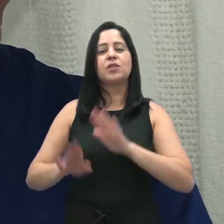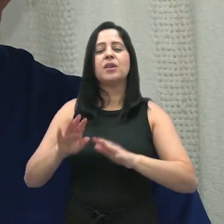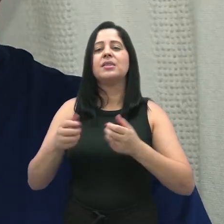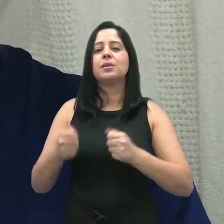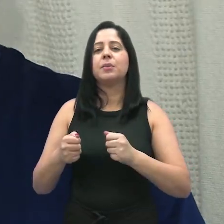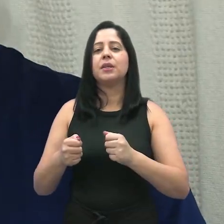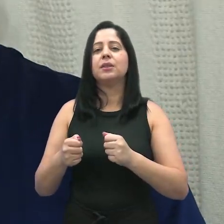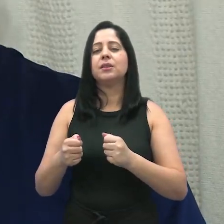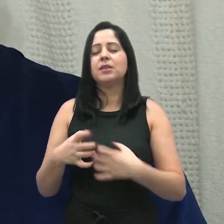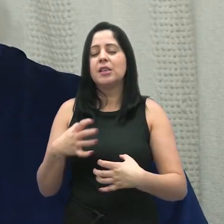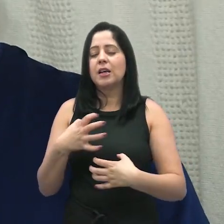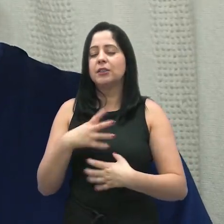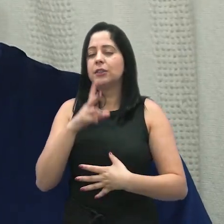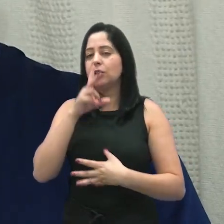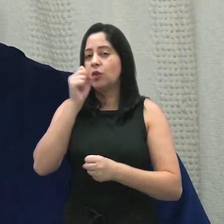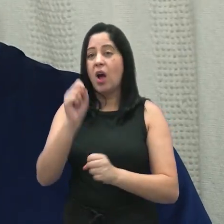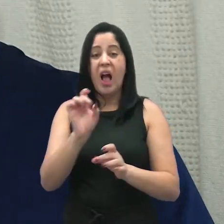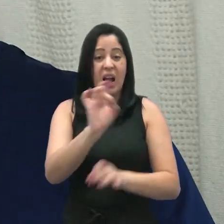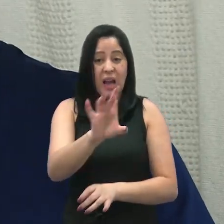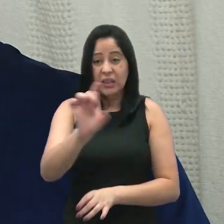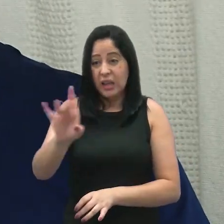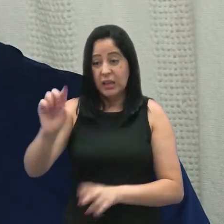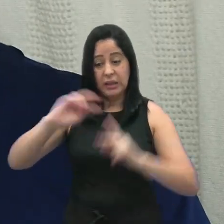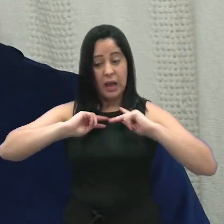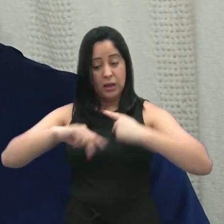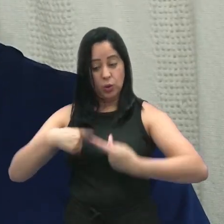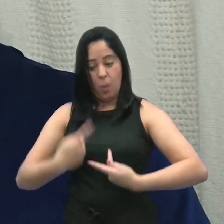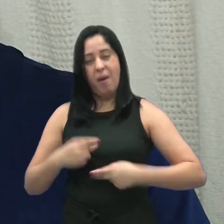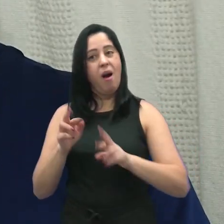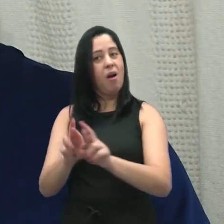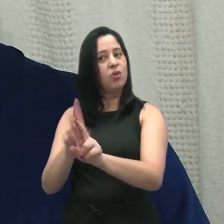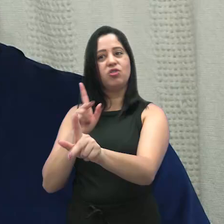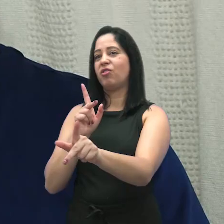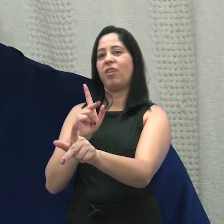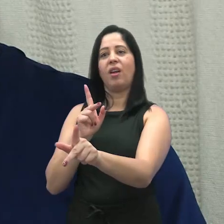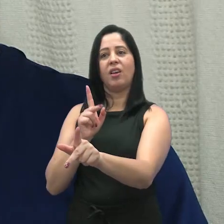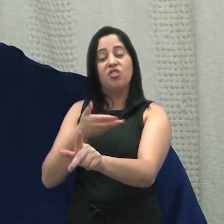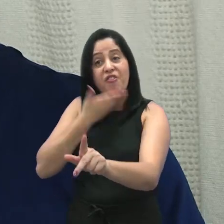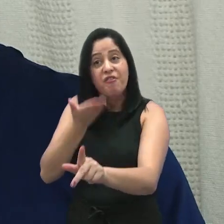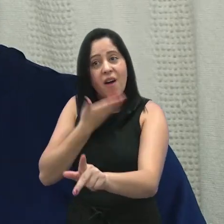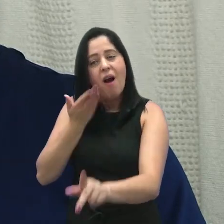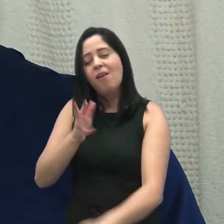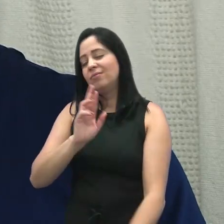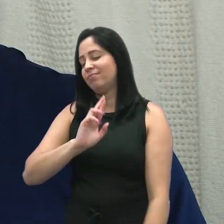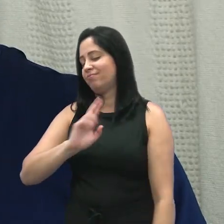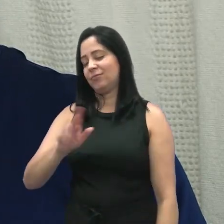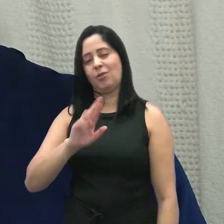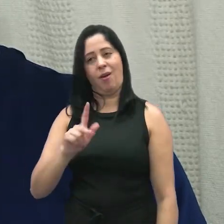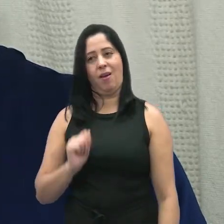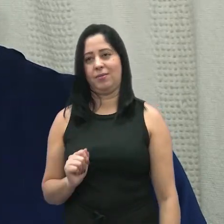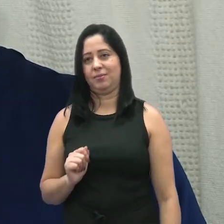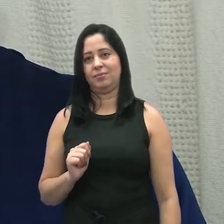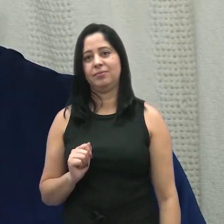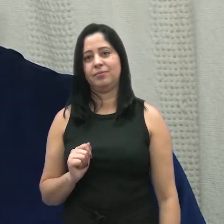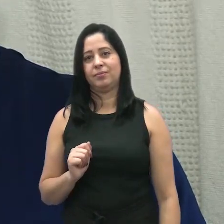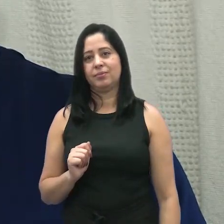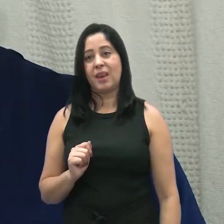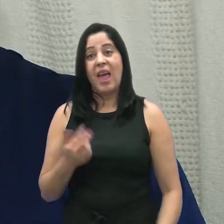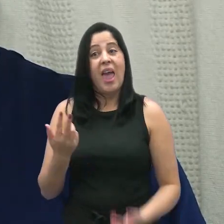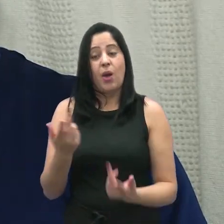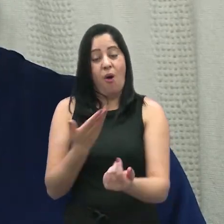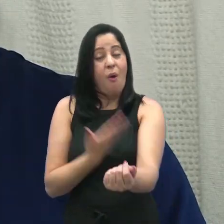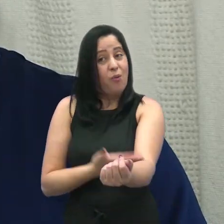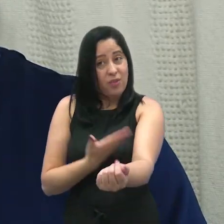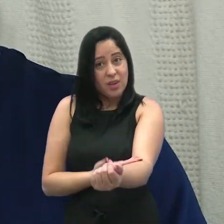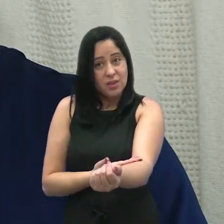fortalecer mais que outros. Cada ser humano tem uma condição. Entendeu? Não é fácil. Eu digo assim que é que